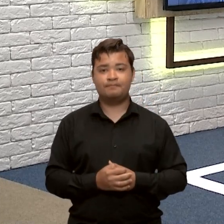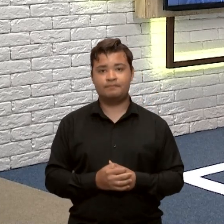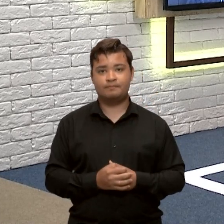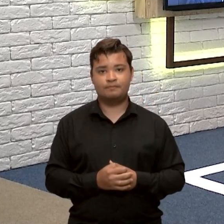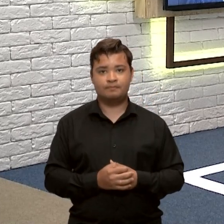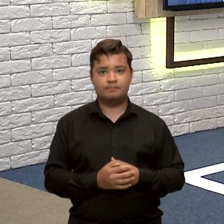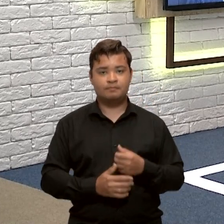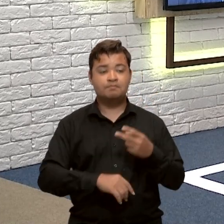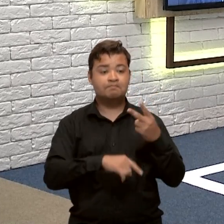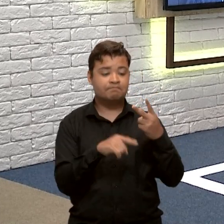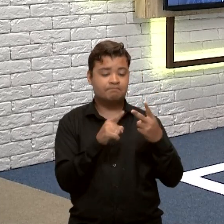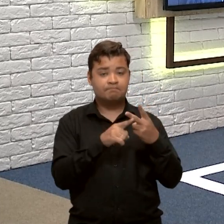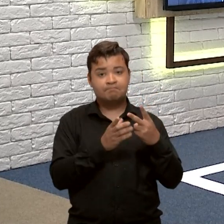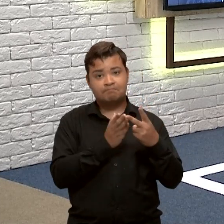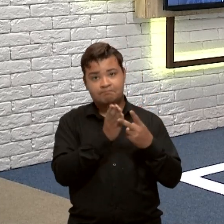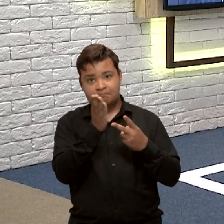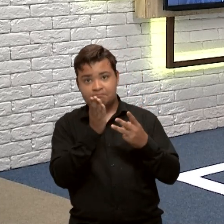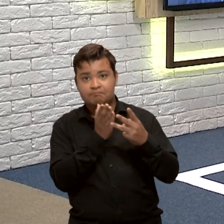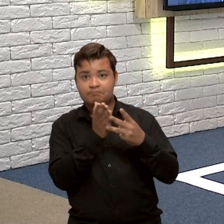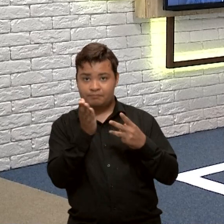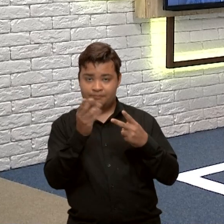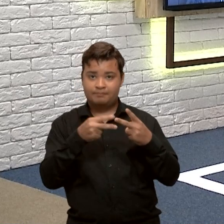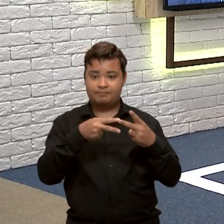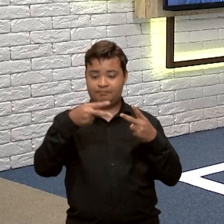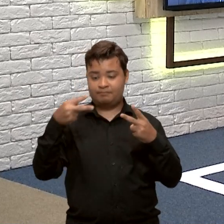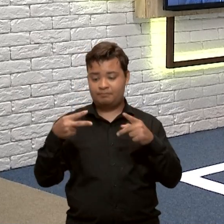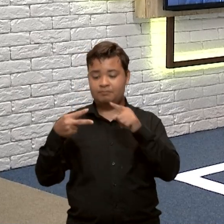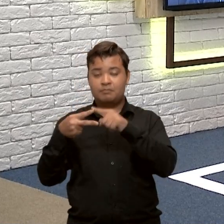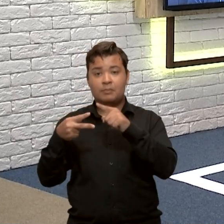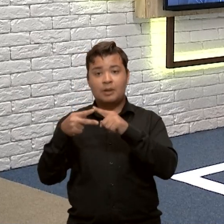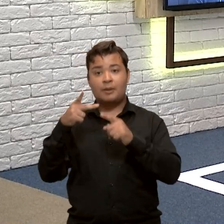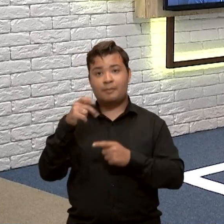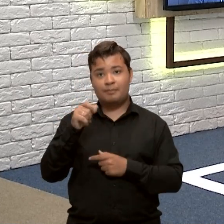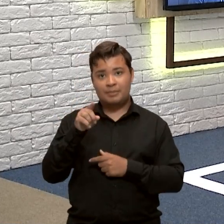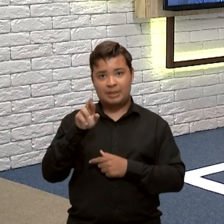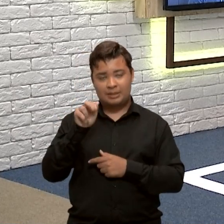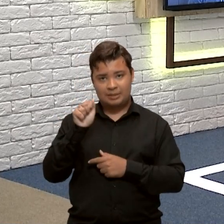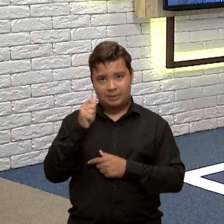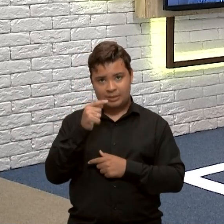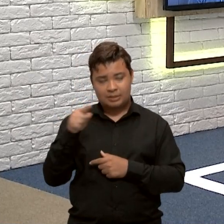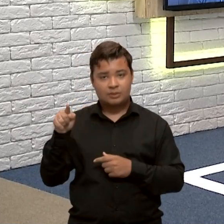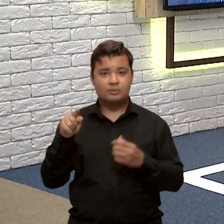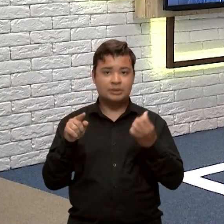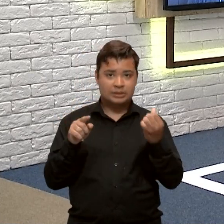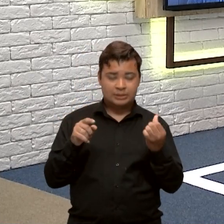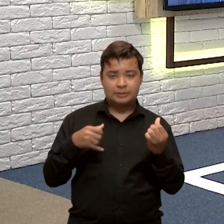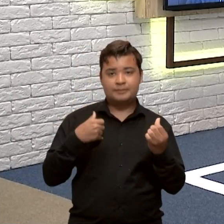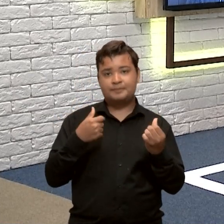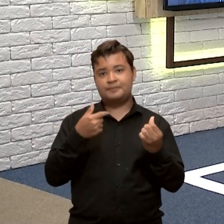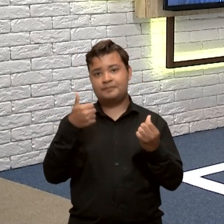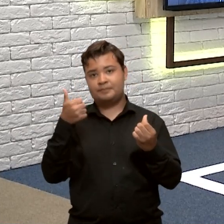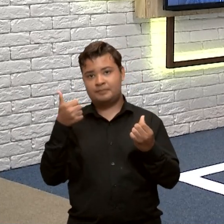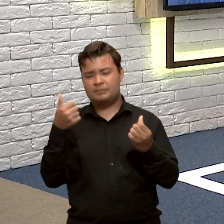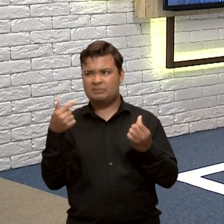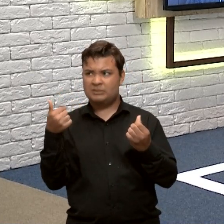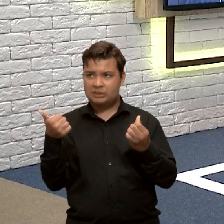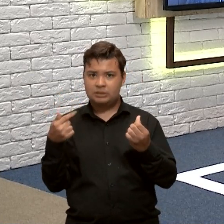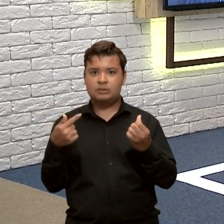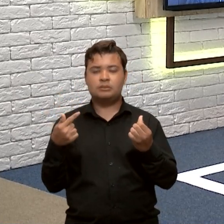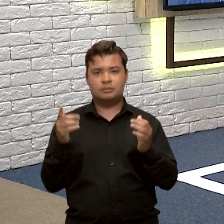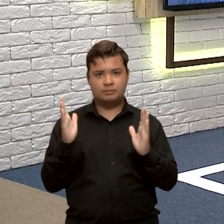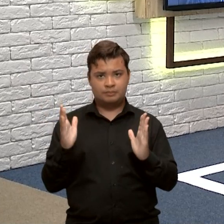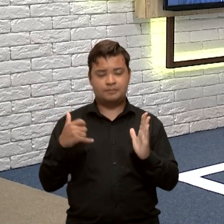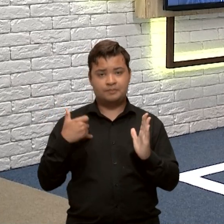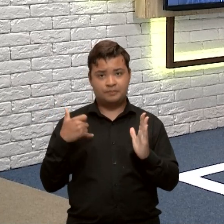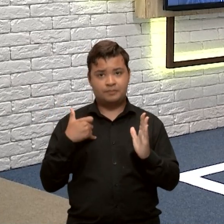o padrão, que é para crianças de 6 a 17 anos, e o segundo tempo universitário, que é para os universitários, e o